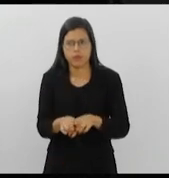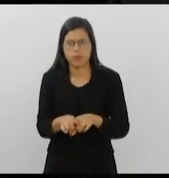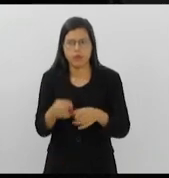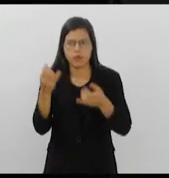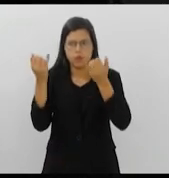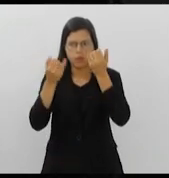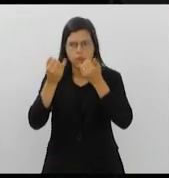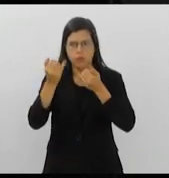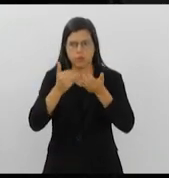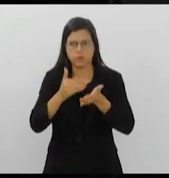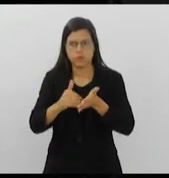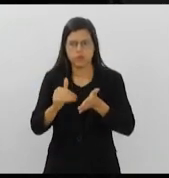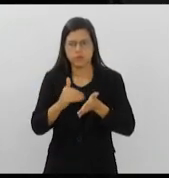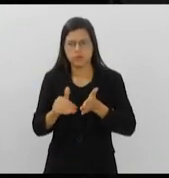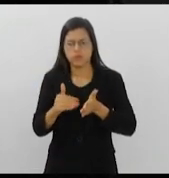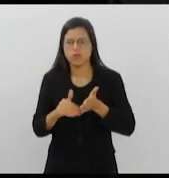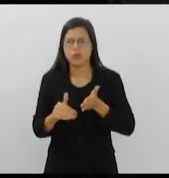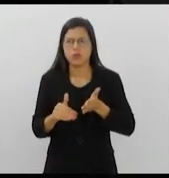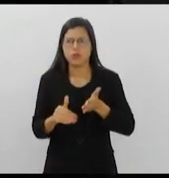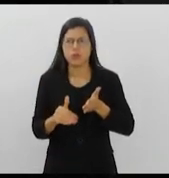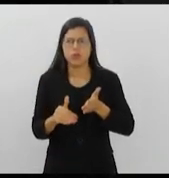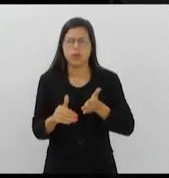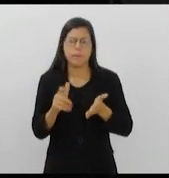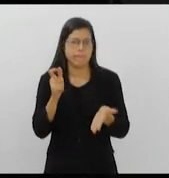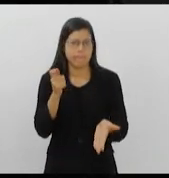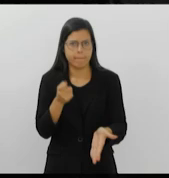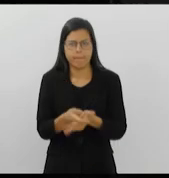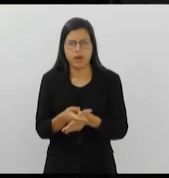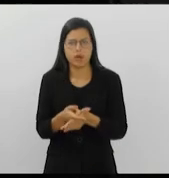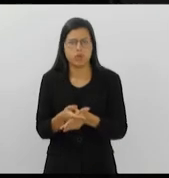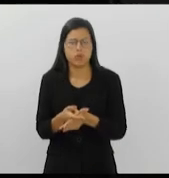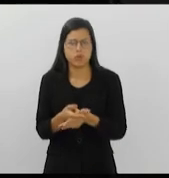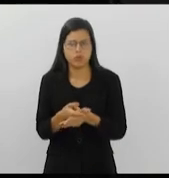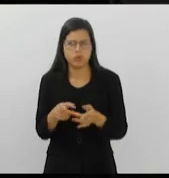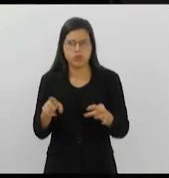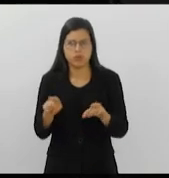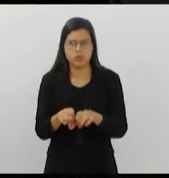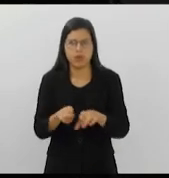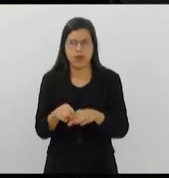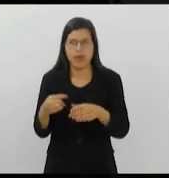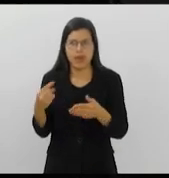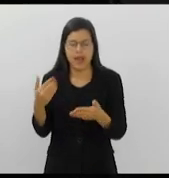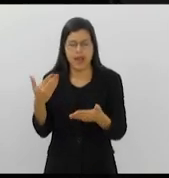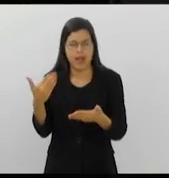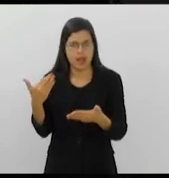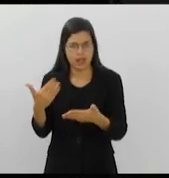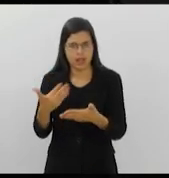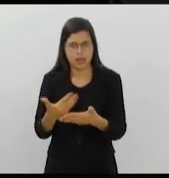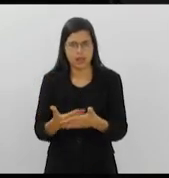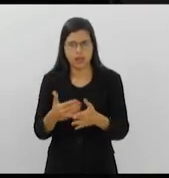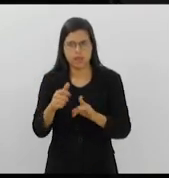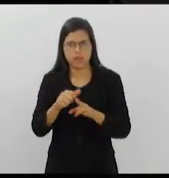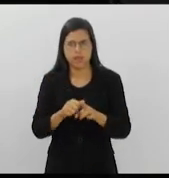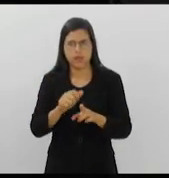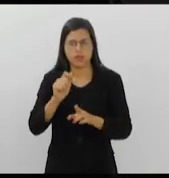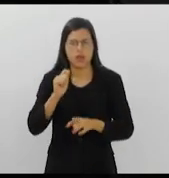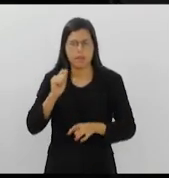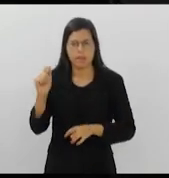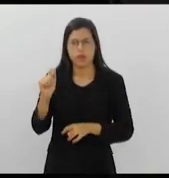da secretaria que foi quitado todo o débito até abril de